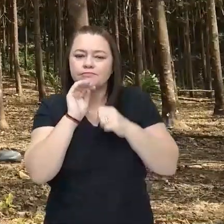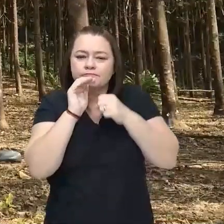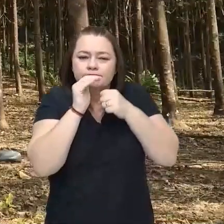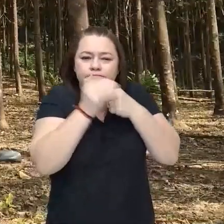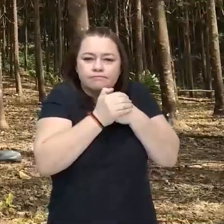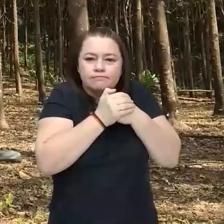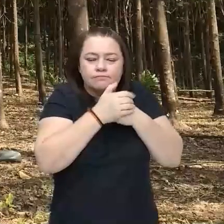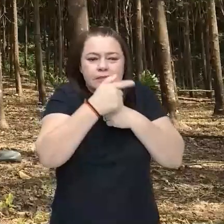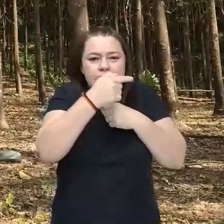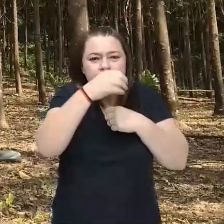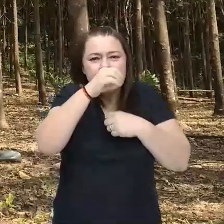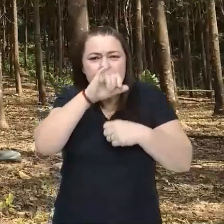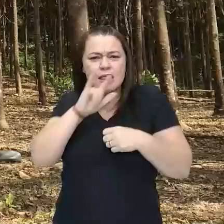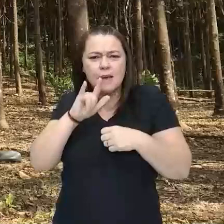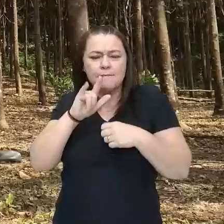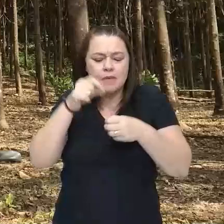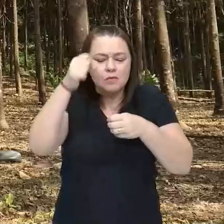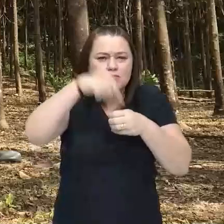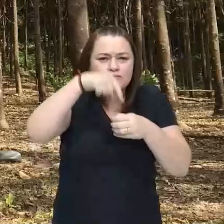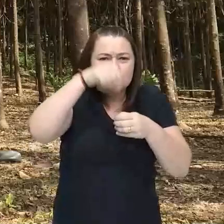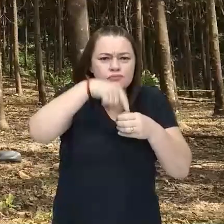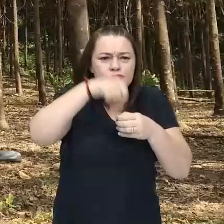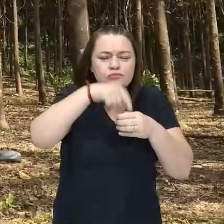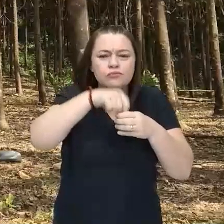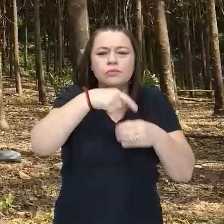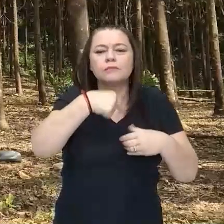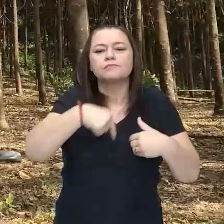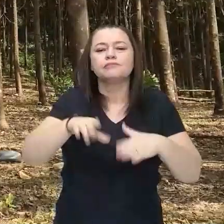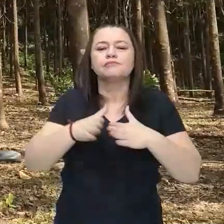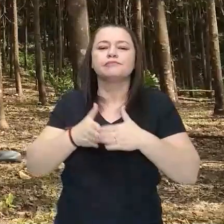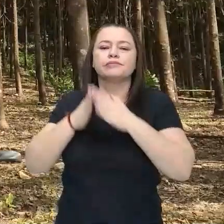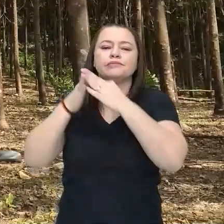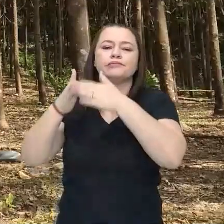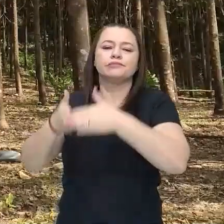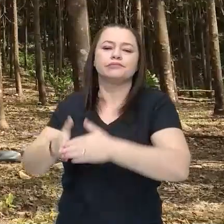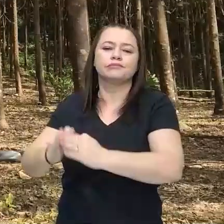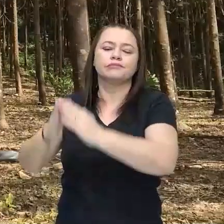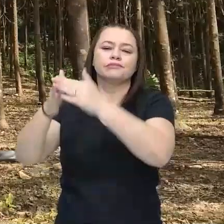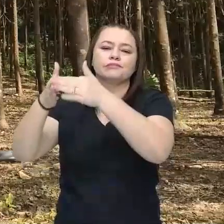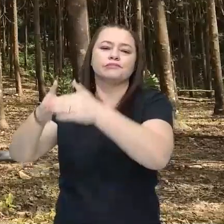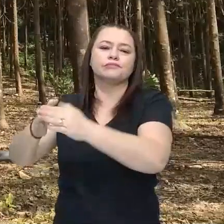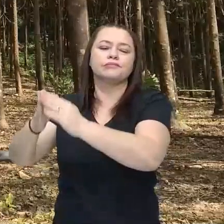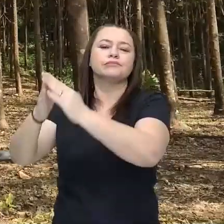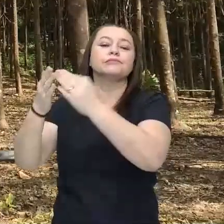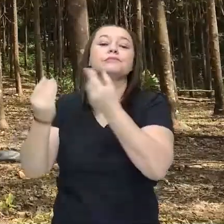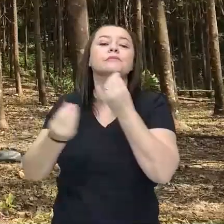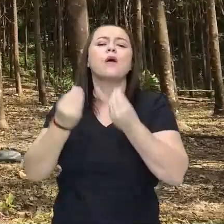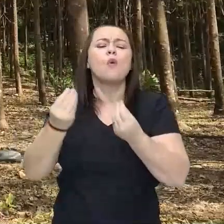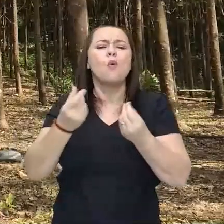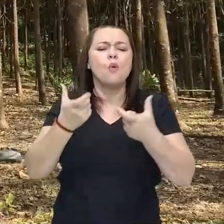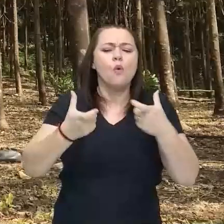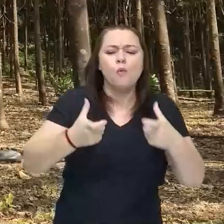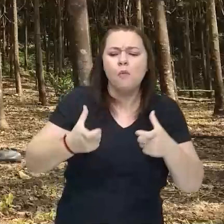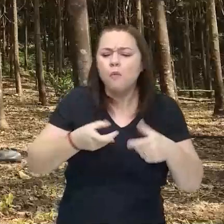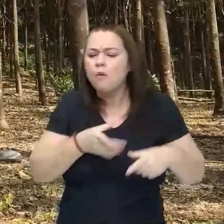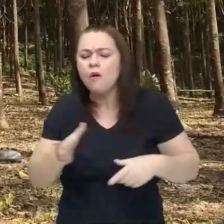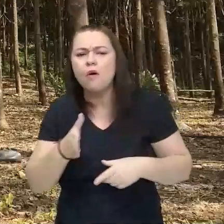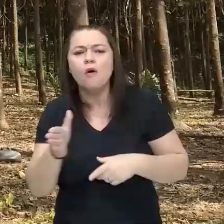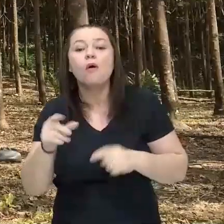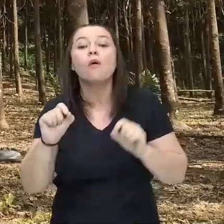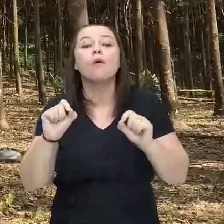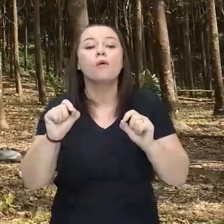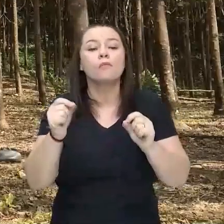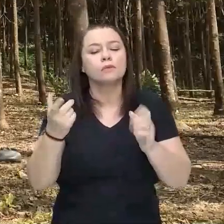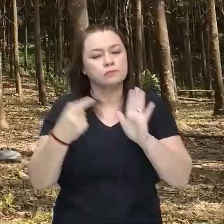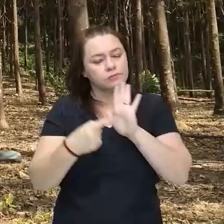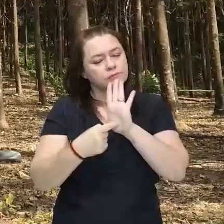de 70 mil sementes, e ele embarcou com essas sementes. Professor, qual foi o trajeto que ele fez? Não sabe qual foi o trajeto que